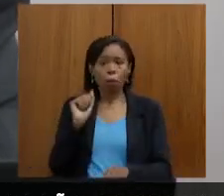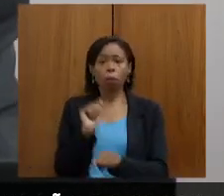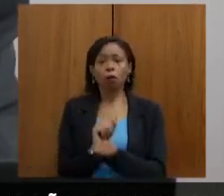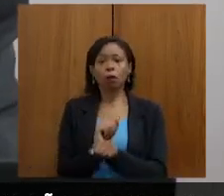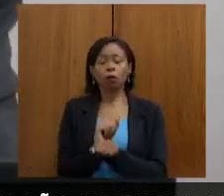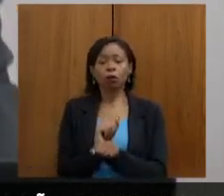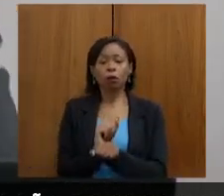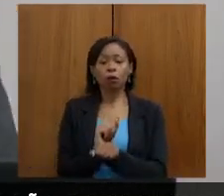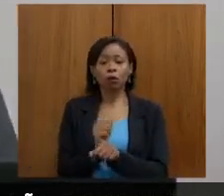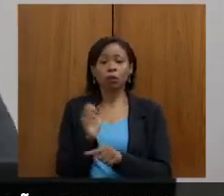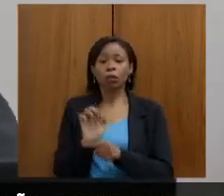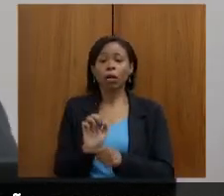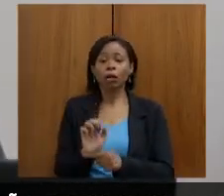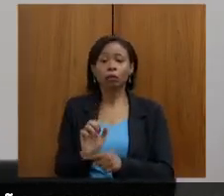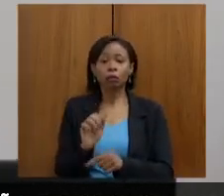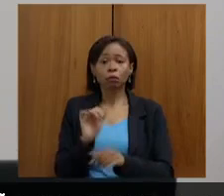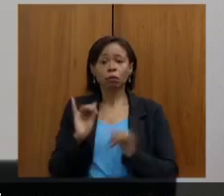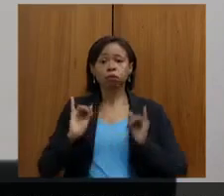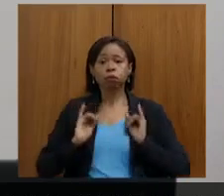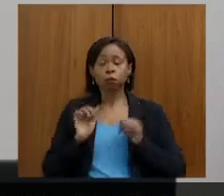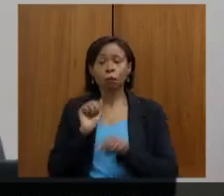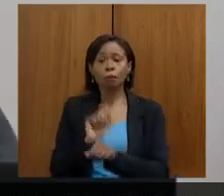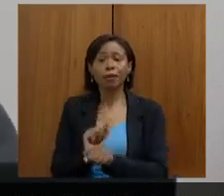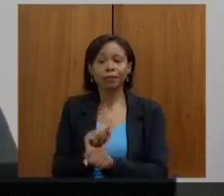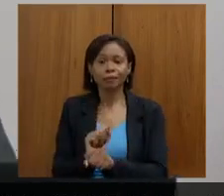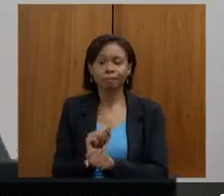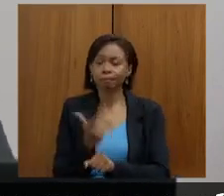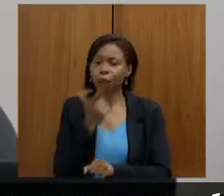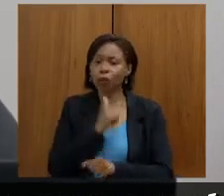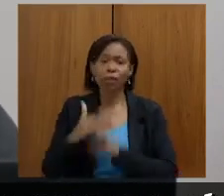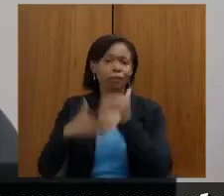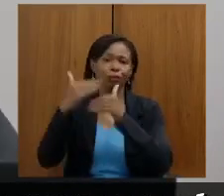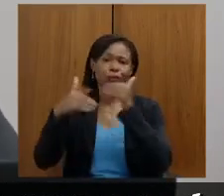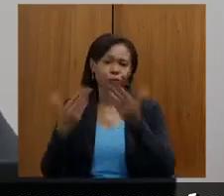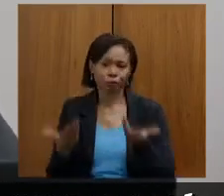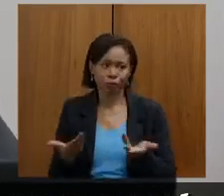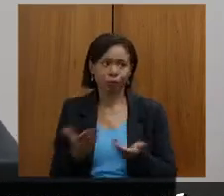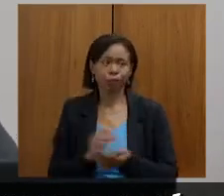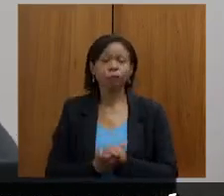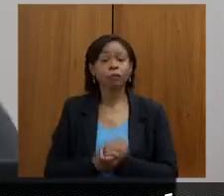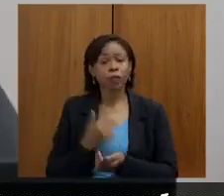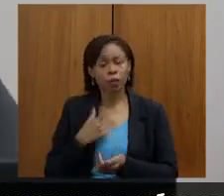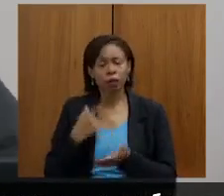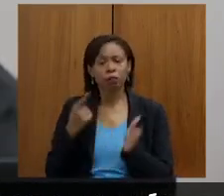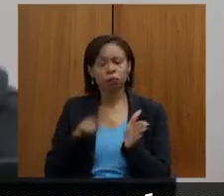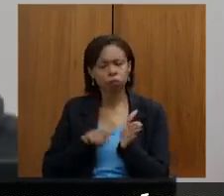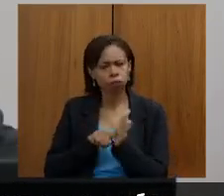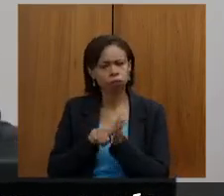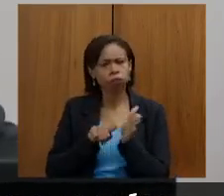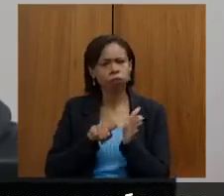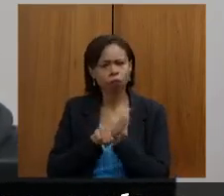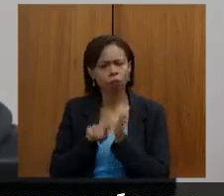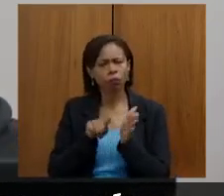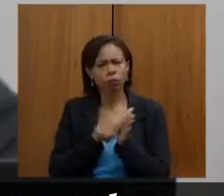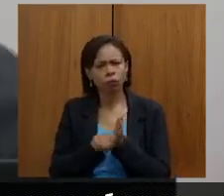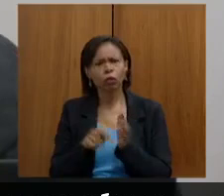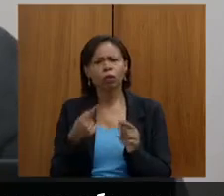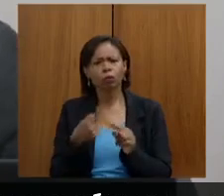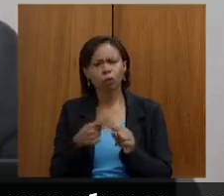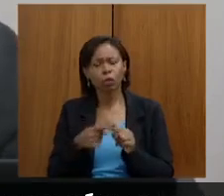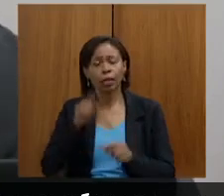não consegue andar então eu faço faço esse questionamento Comandante porque é